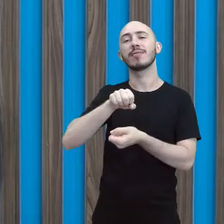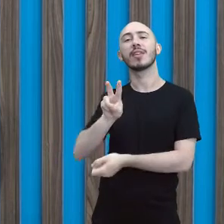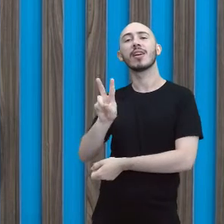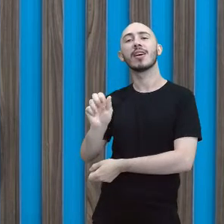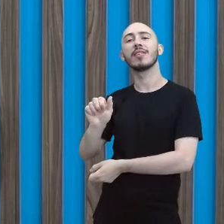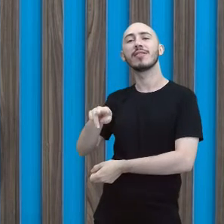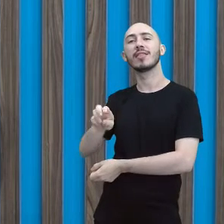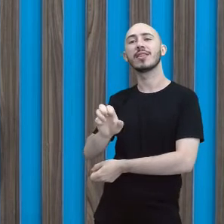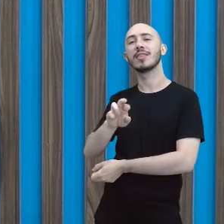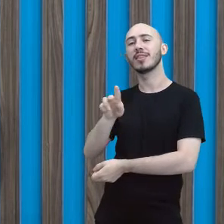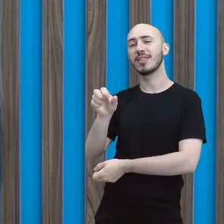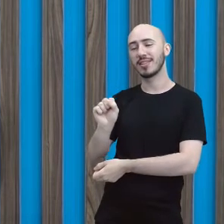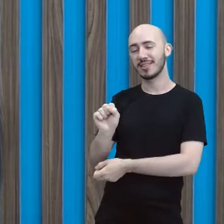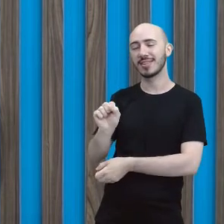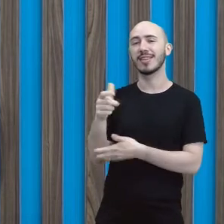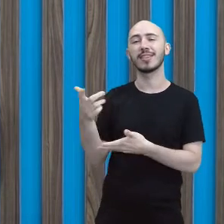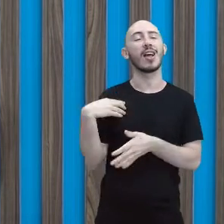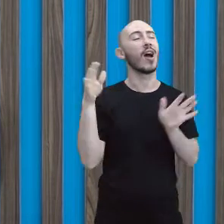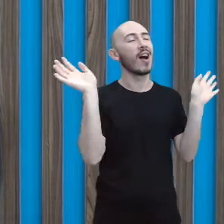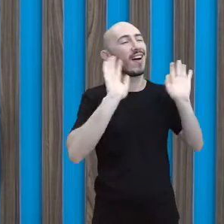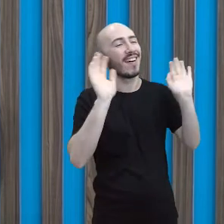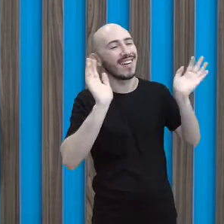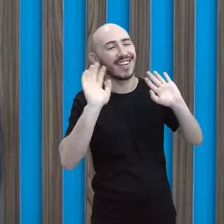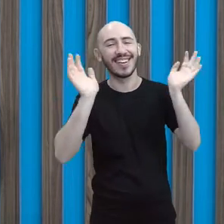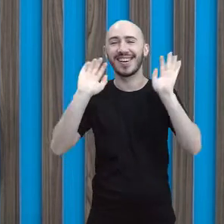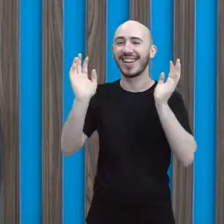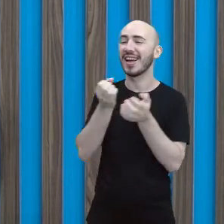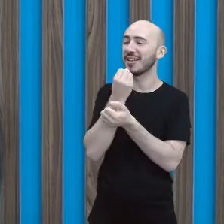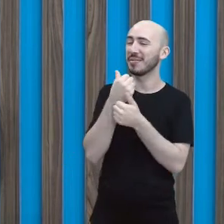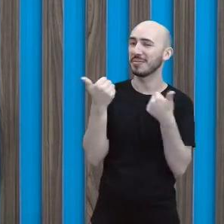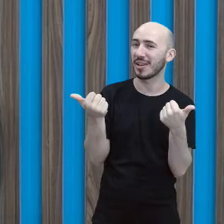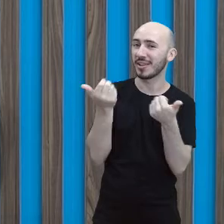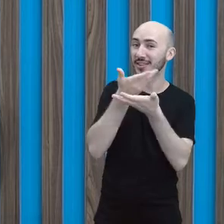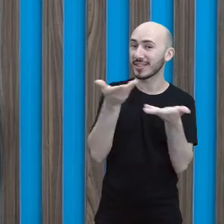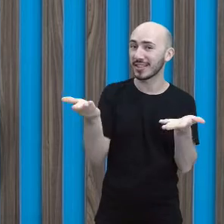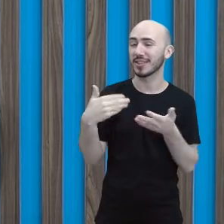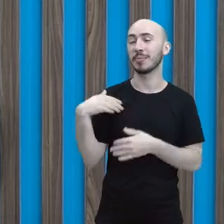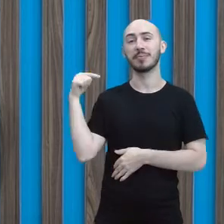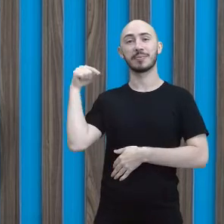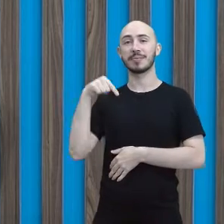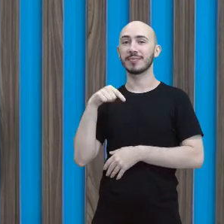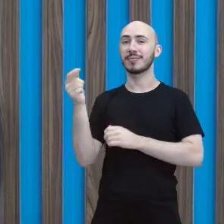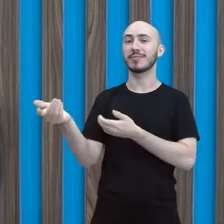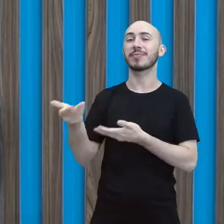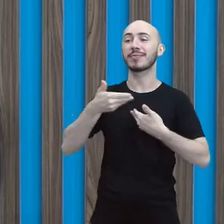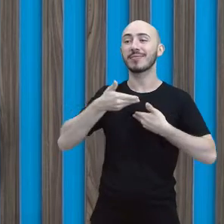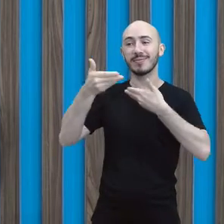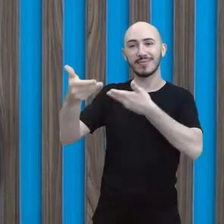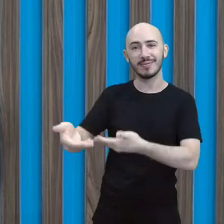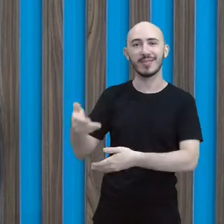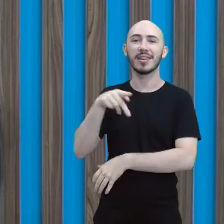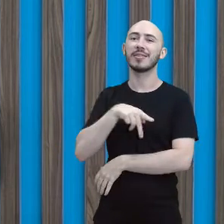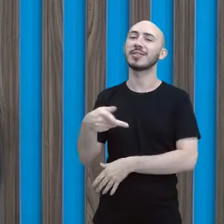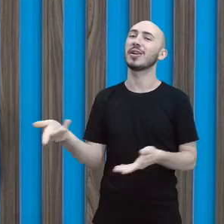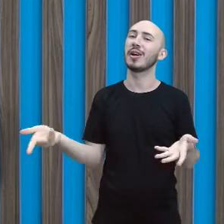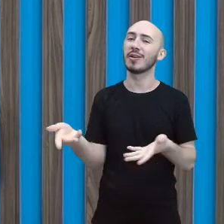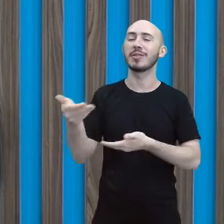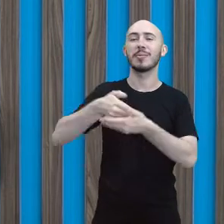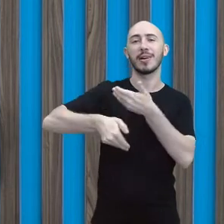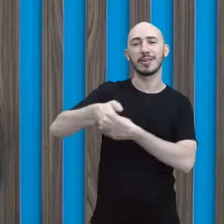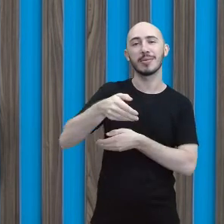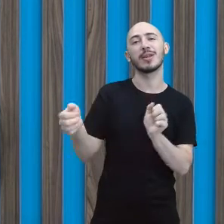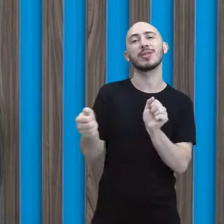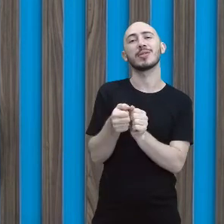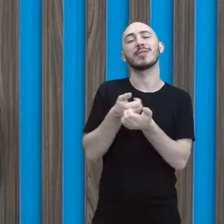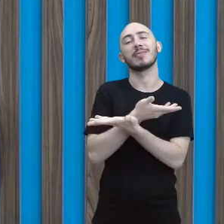Olá, professora! Olá, gente, tudo bem com vocês? Bom, estou aqui a convite da professora hoje para participar